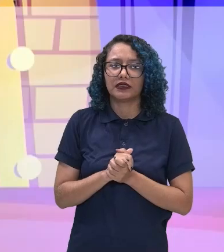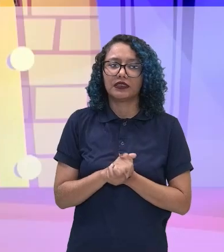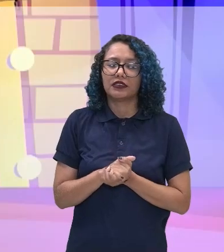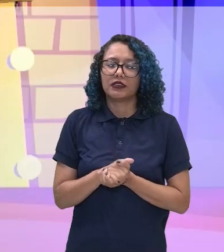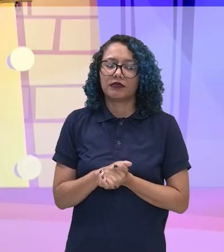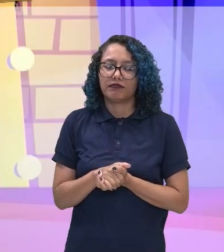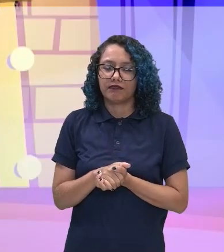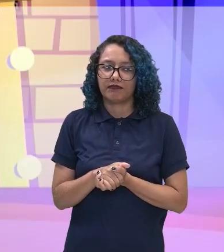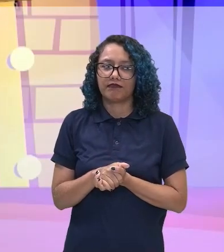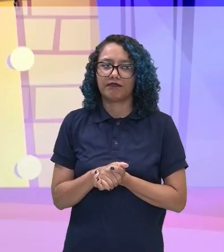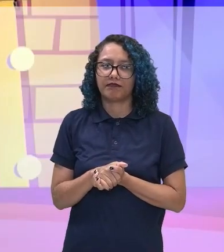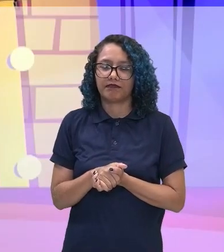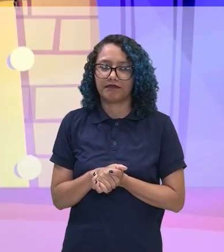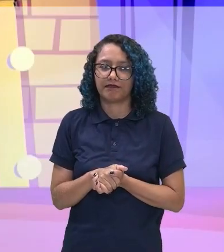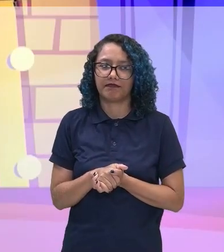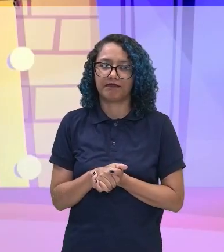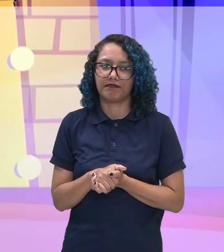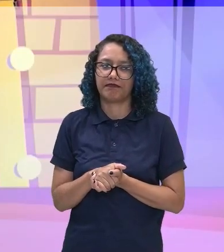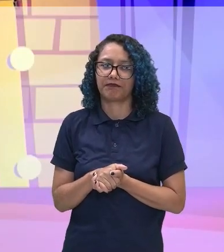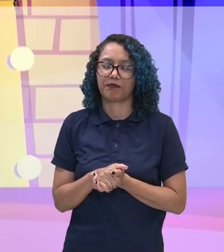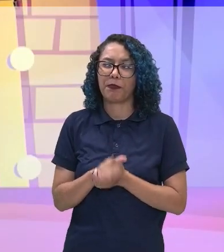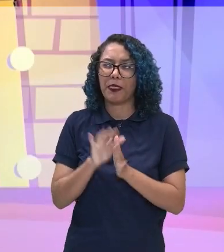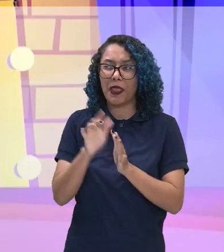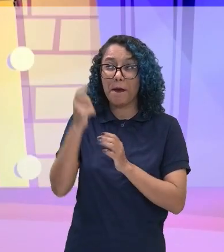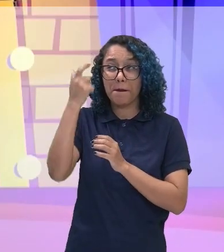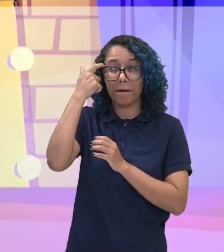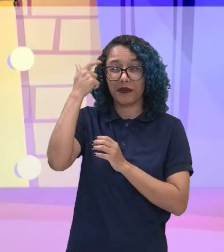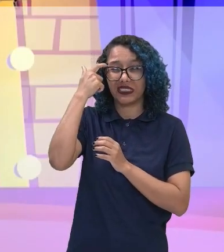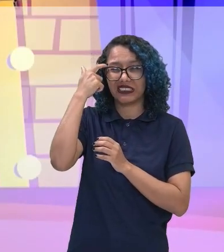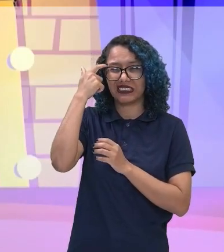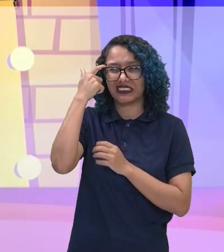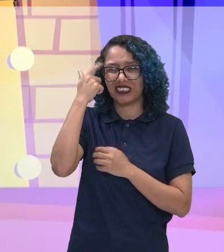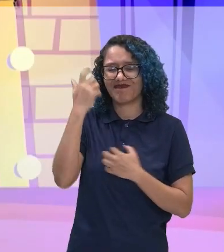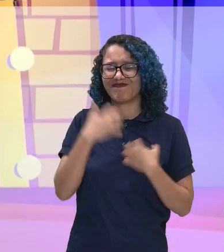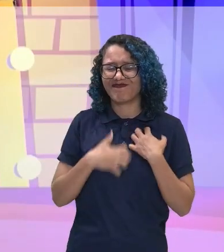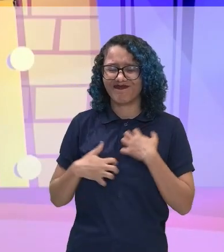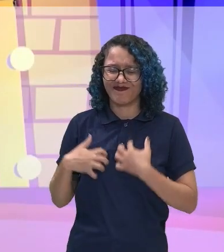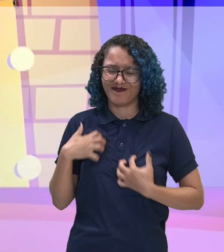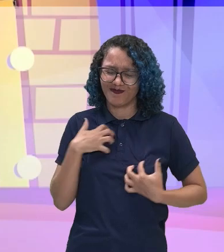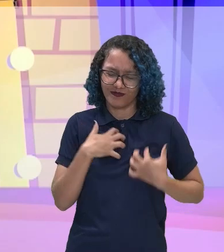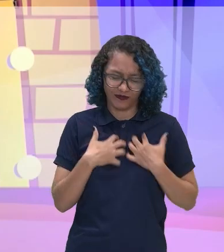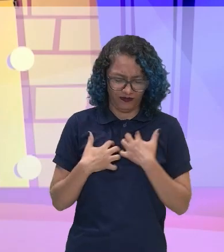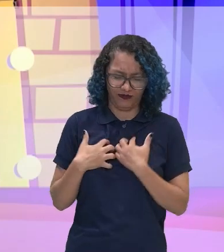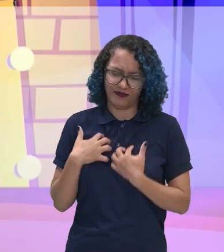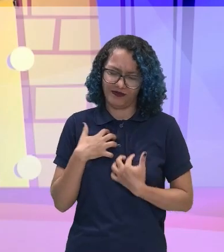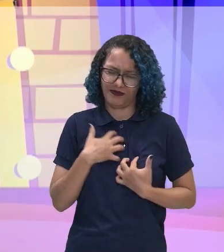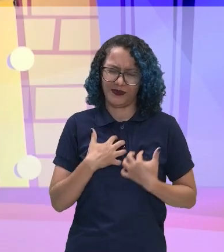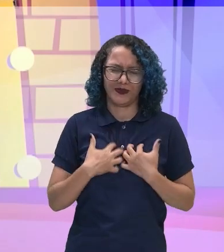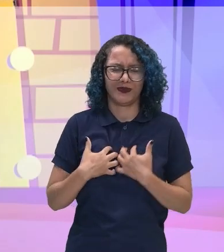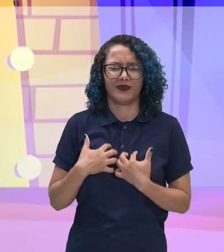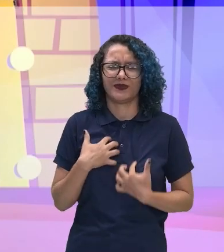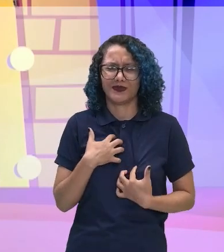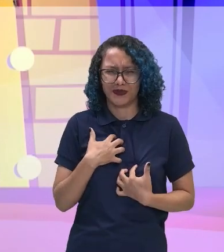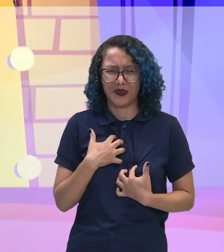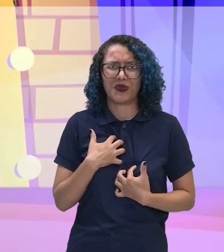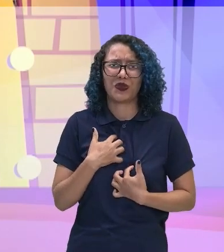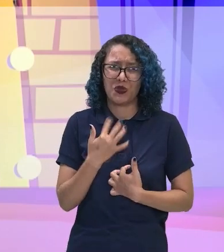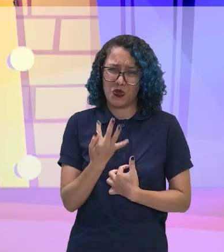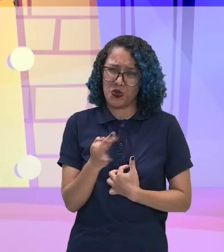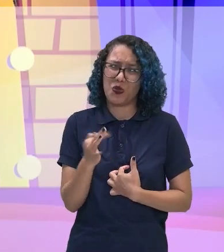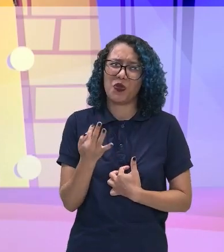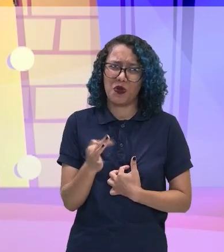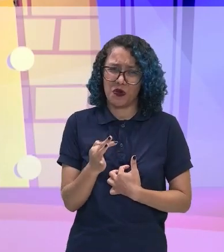mas imagina como dói em mim. Por